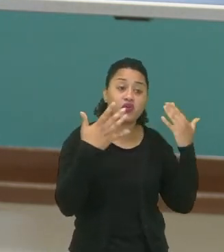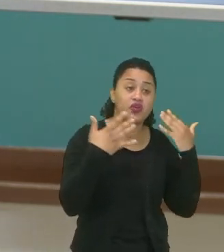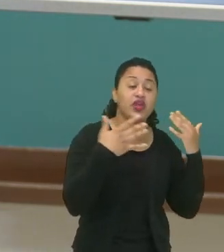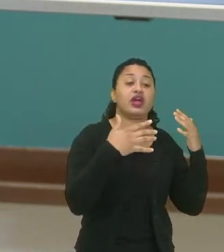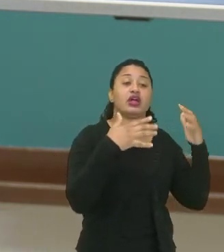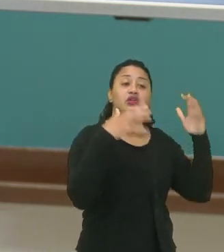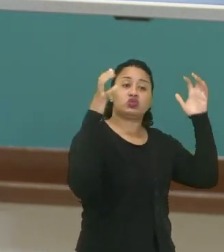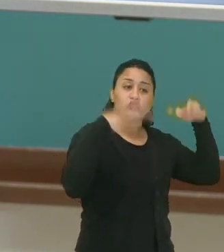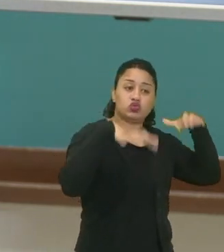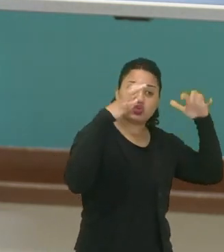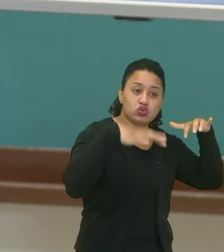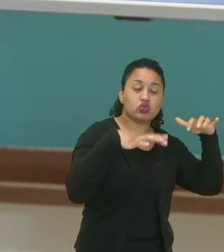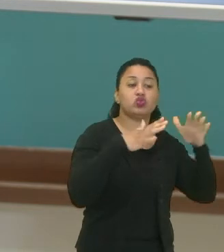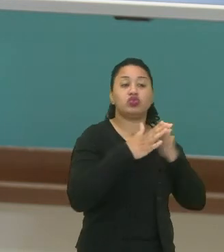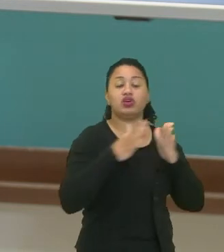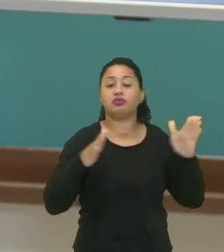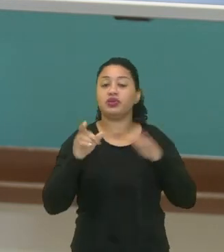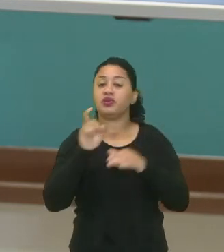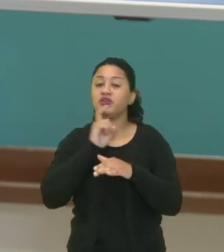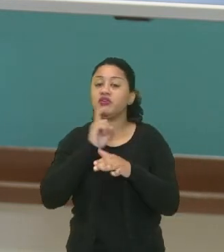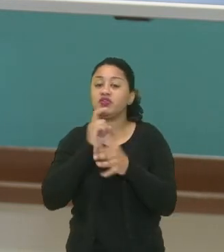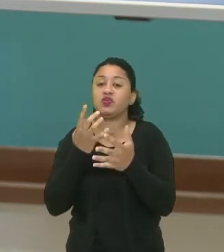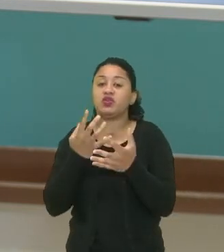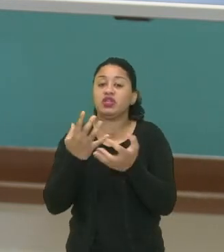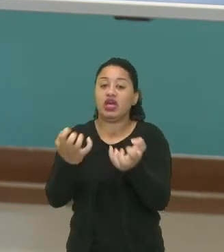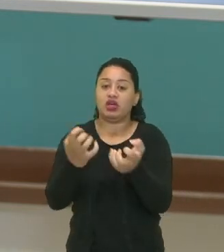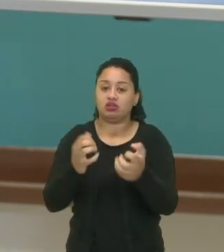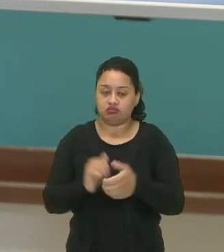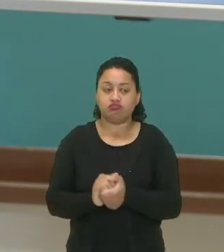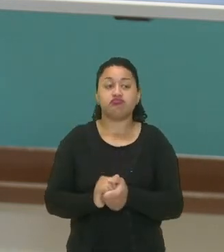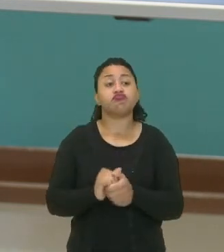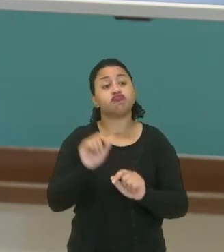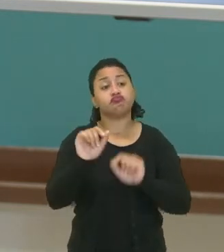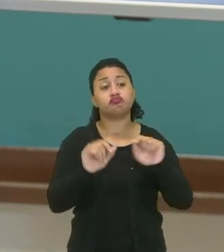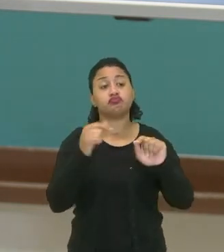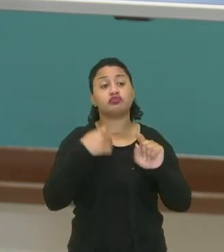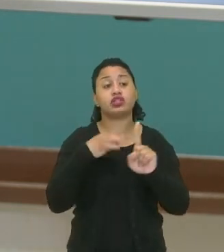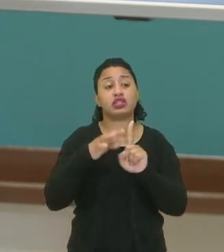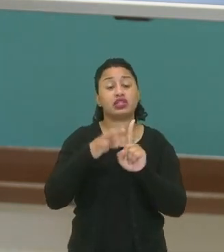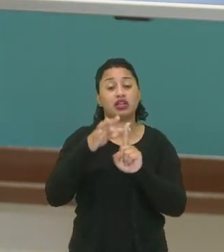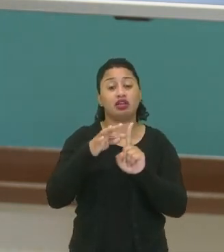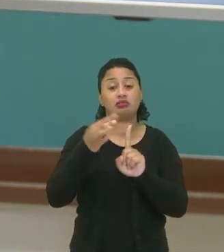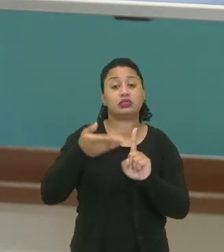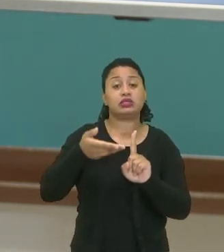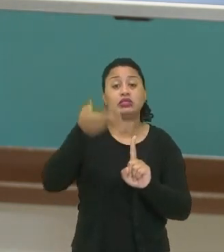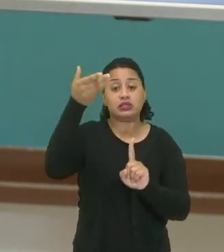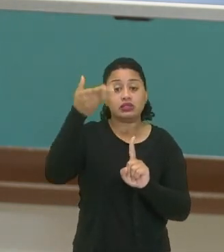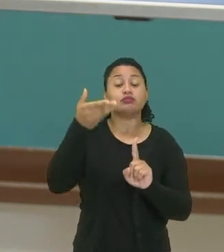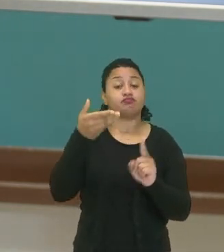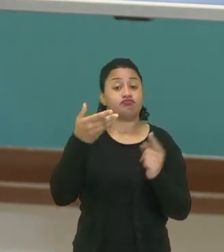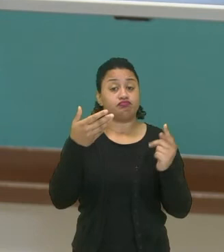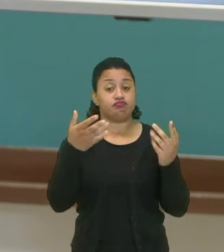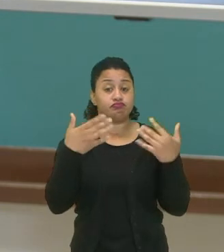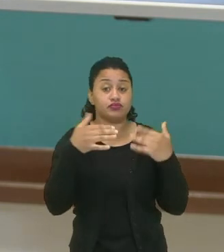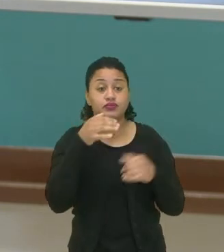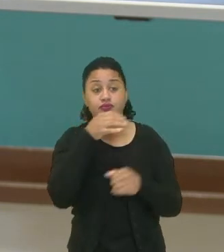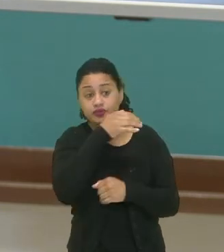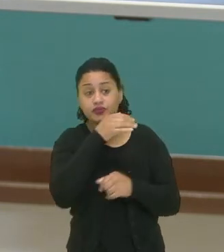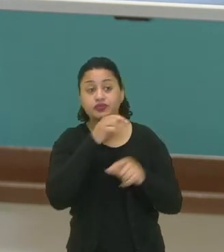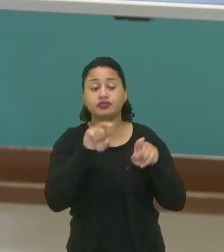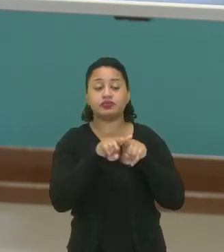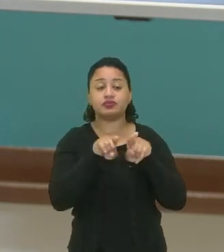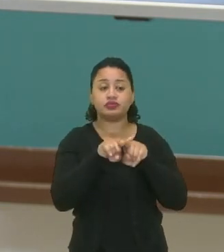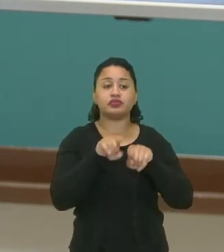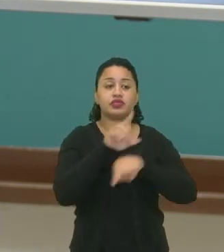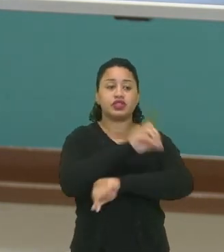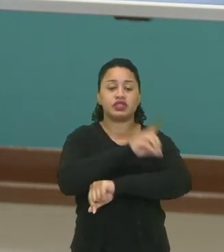são secos. A média de temperatura nessa região são elevadas e aparece entre as áreas desérticas, né, o